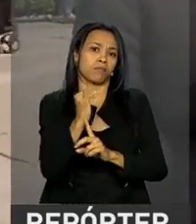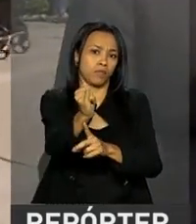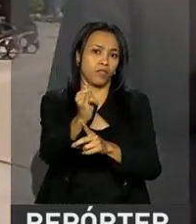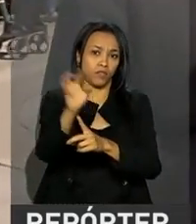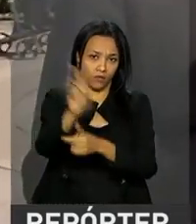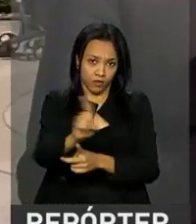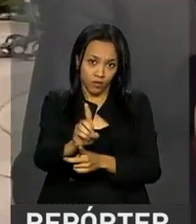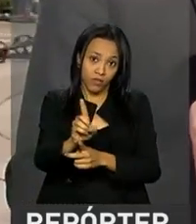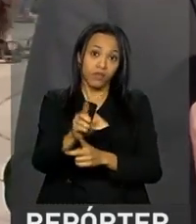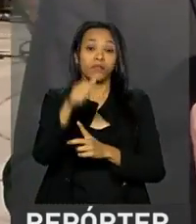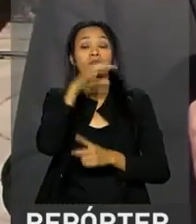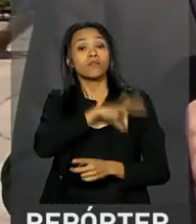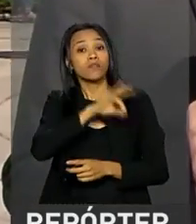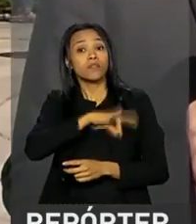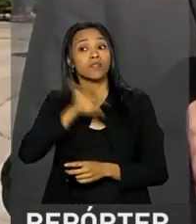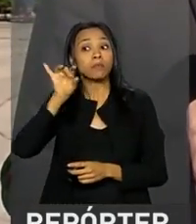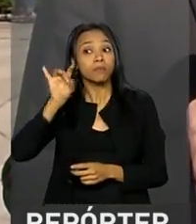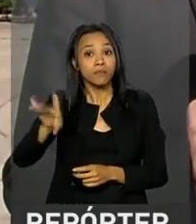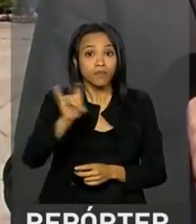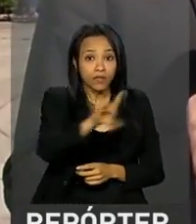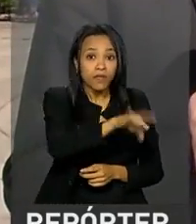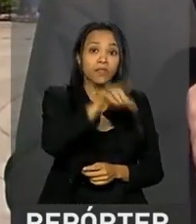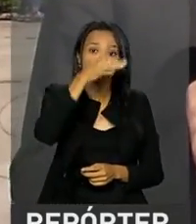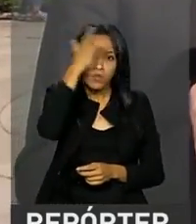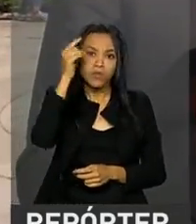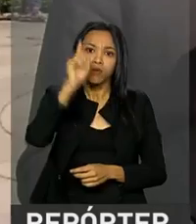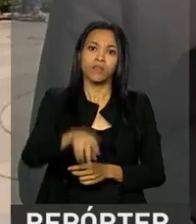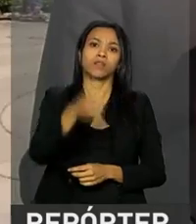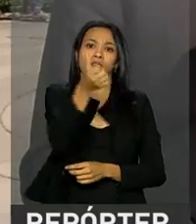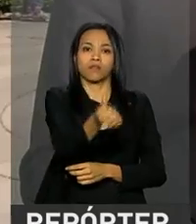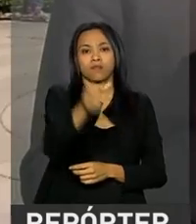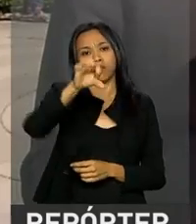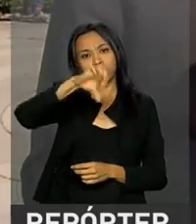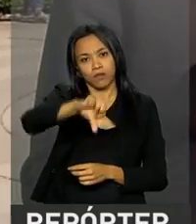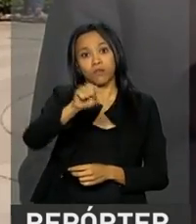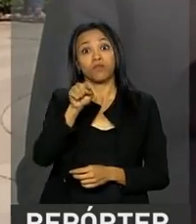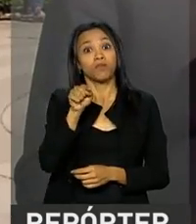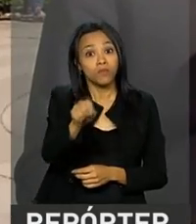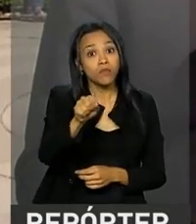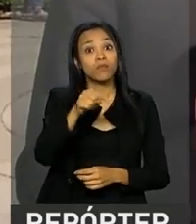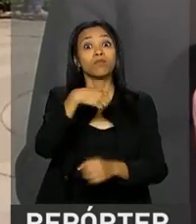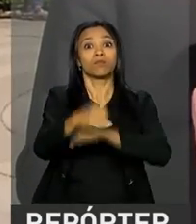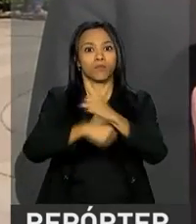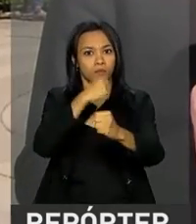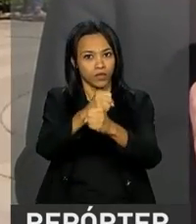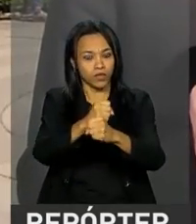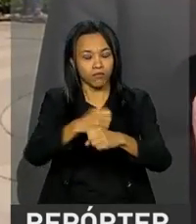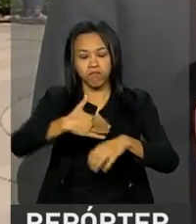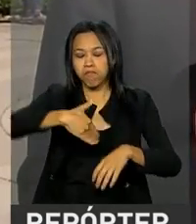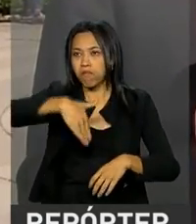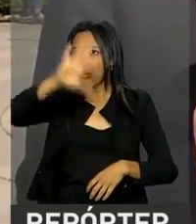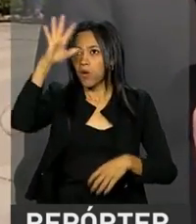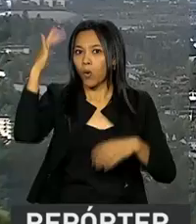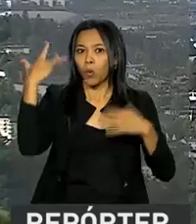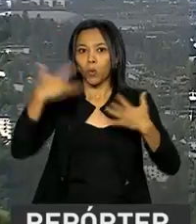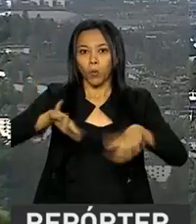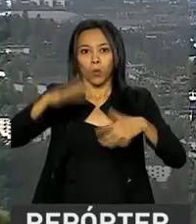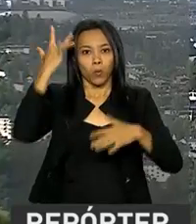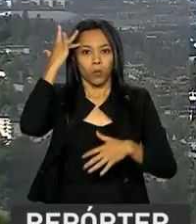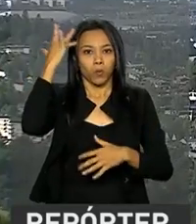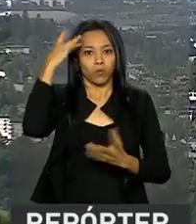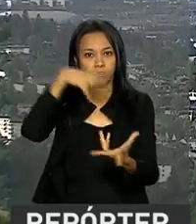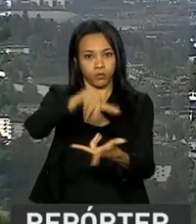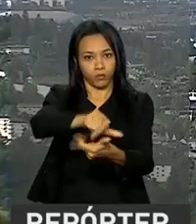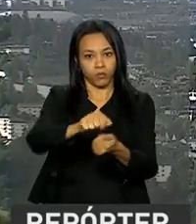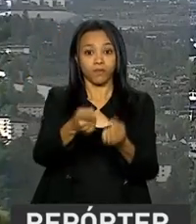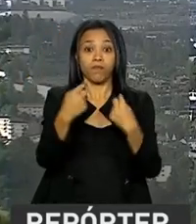Dólares a renda média por pessoa é de 69.000 por ano uma das maiores do mundo o país